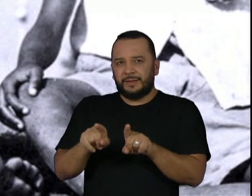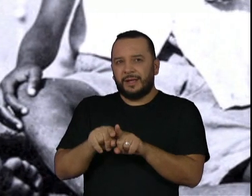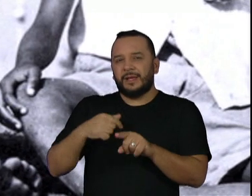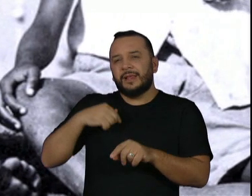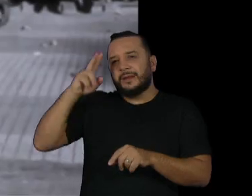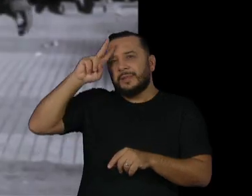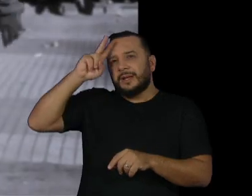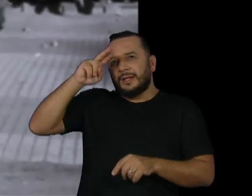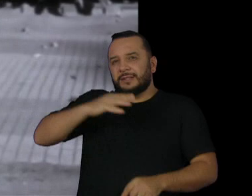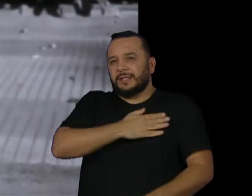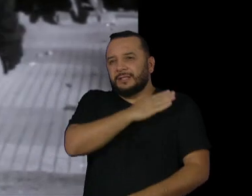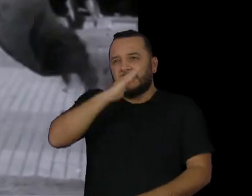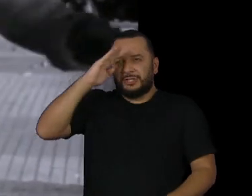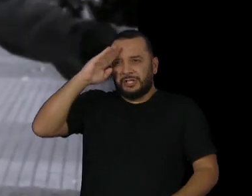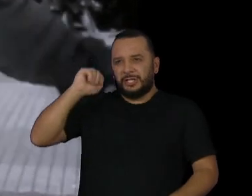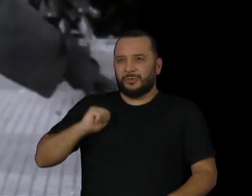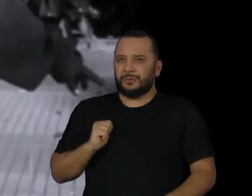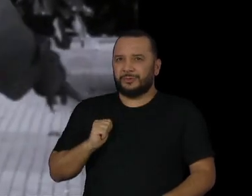milícias.